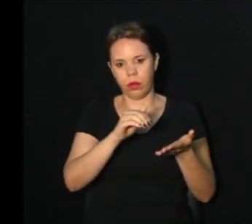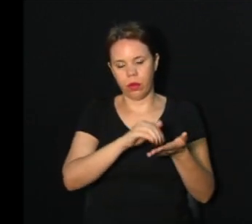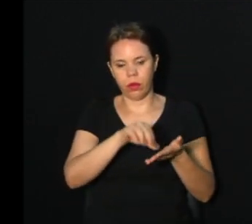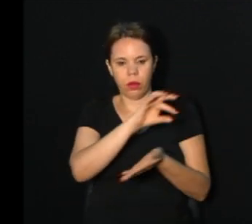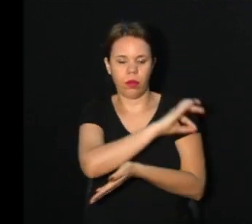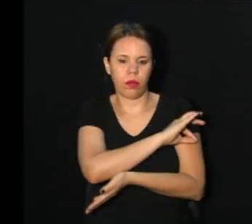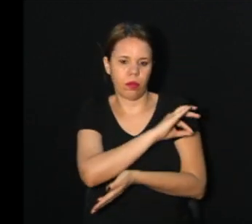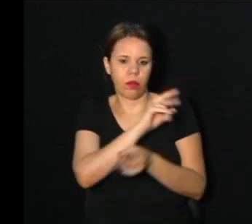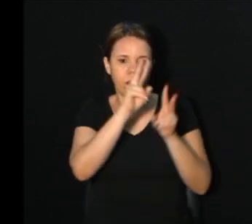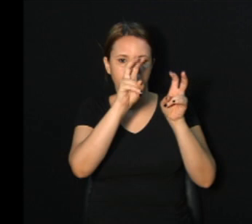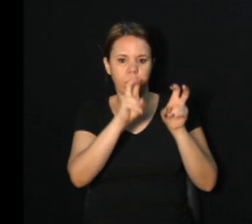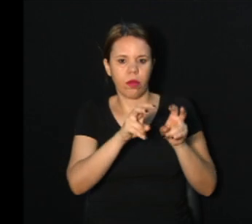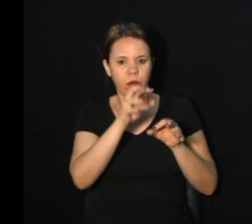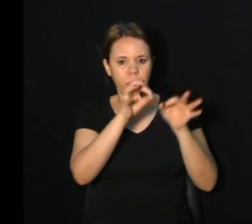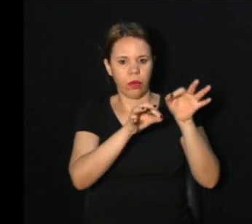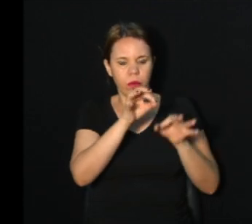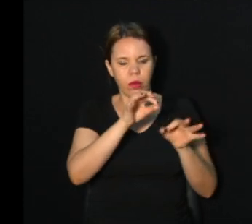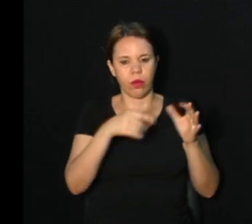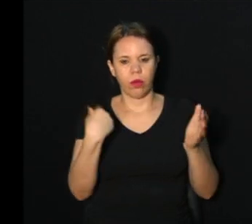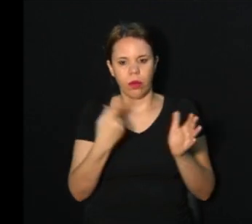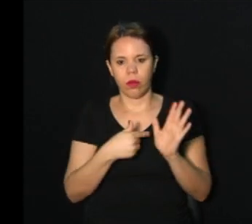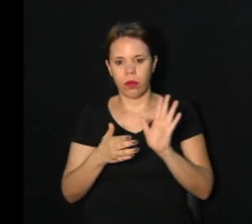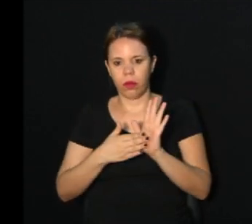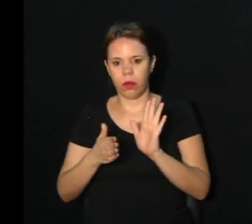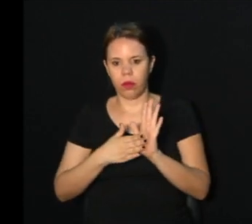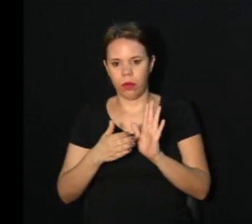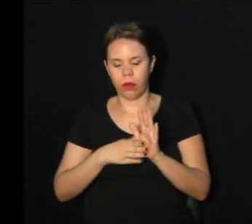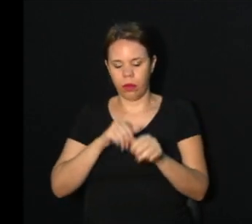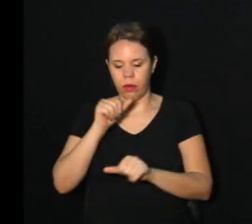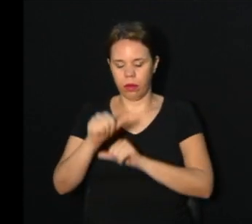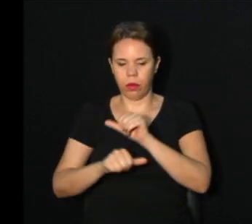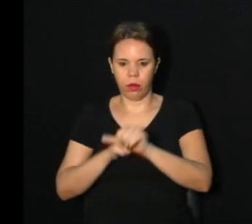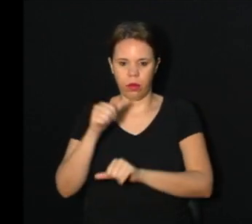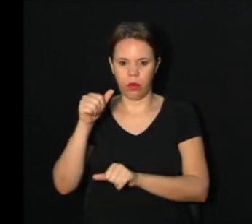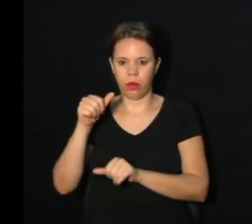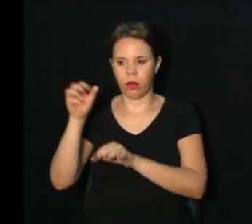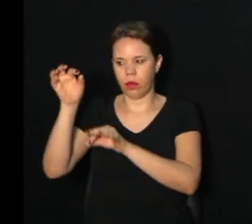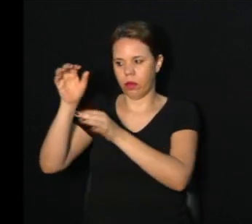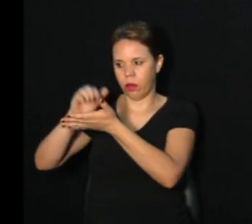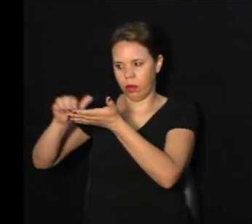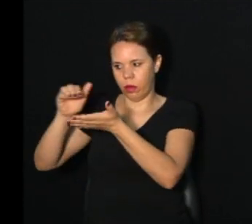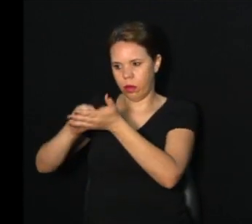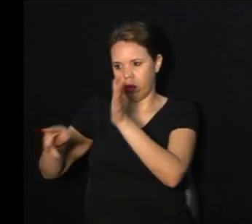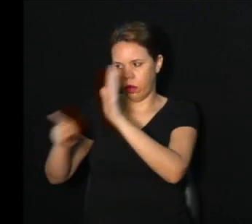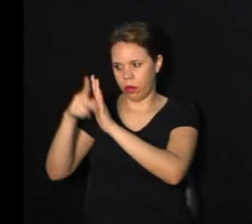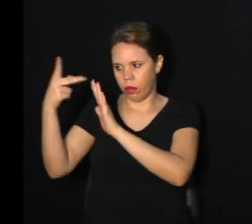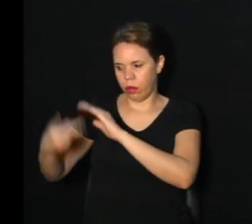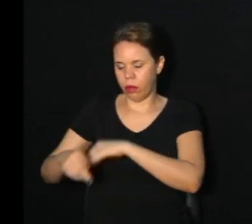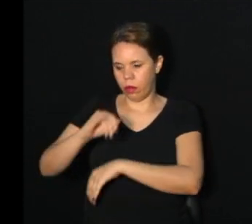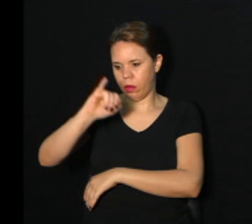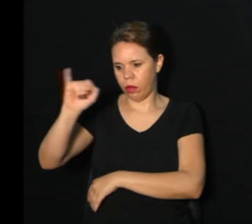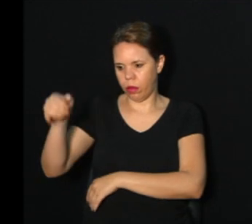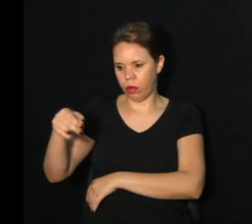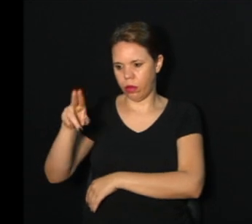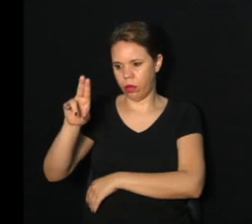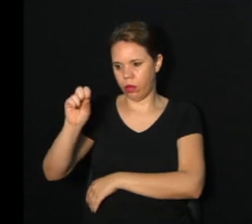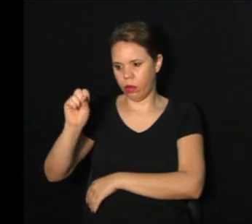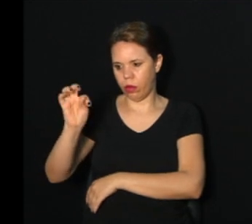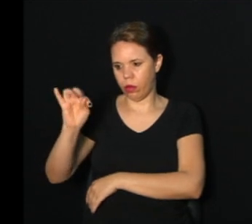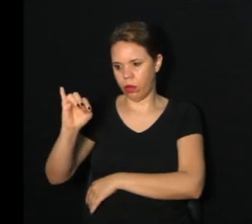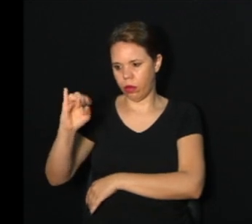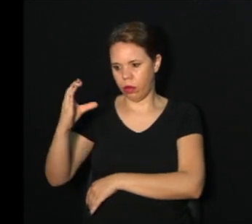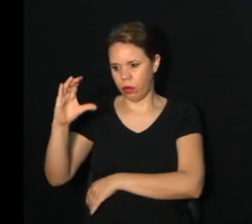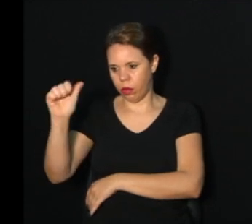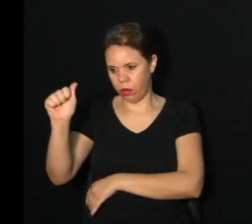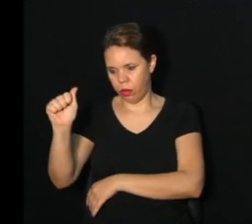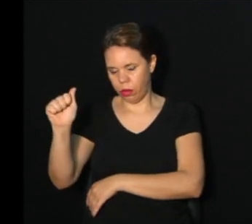Assuntos Jurídicos. Nós estamos propondo a alteração para a Secretaria de Justiça. Explico a razão.